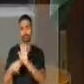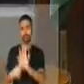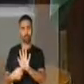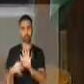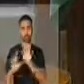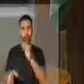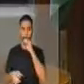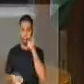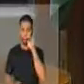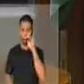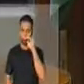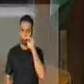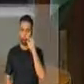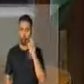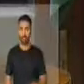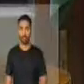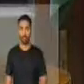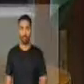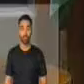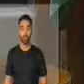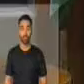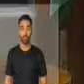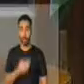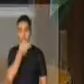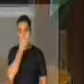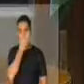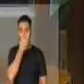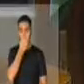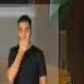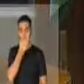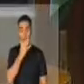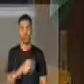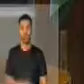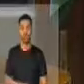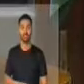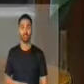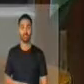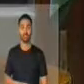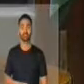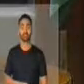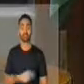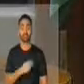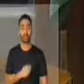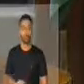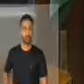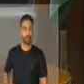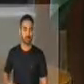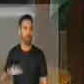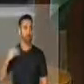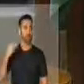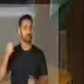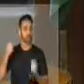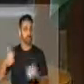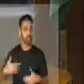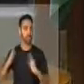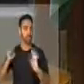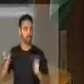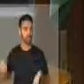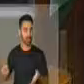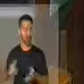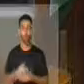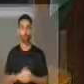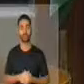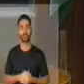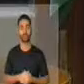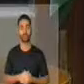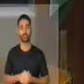os números. Nós estamos diante, e aí o ministro se referiu ao dado, da possibilidade de